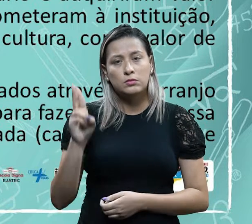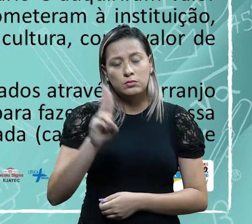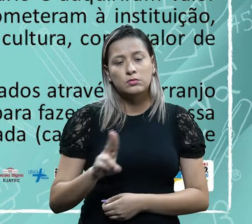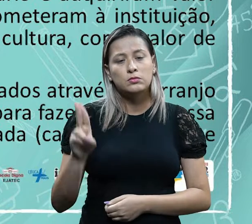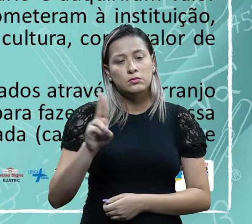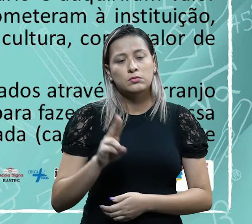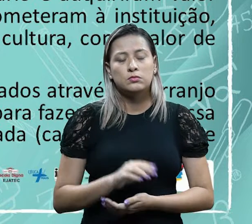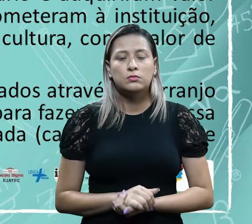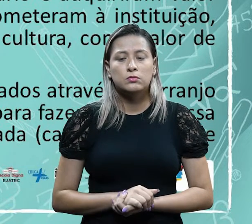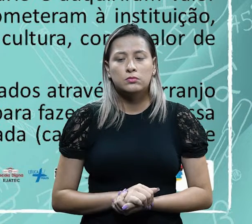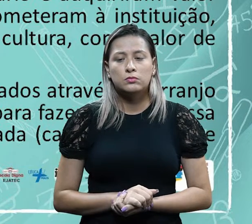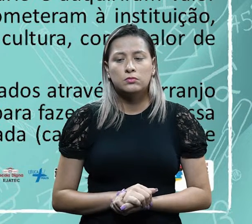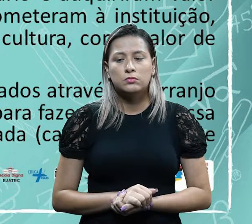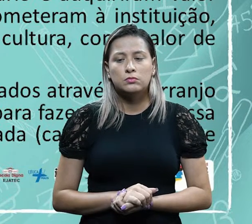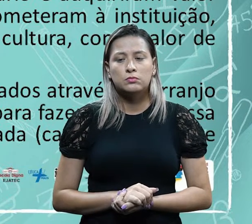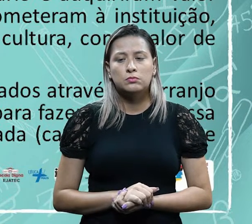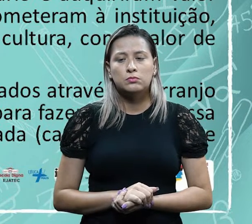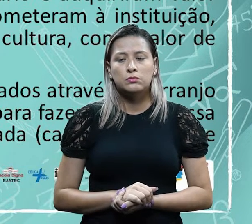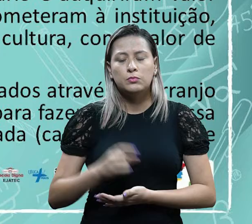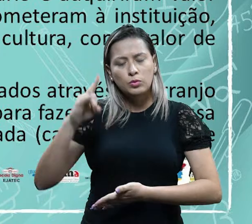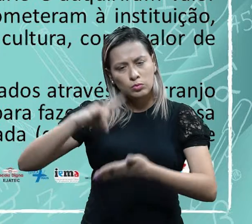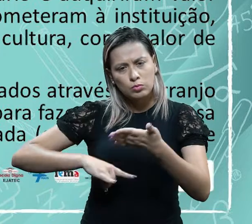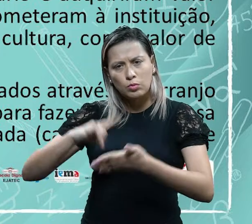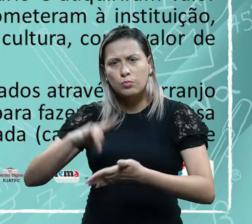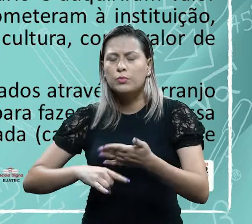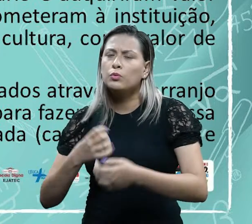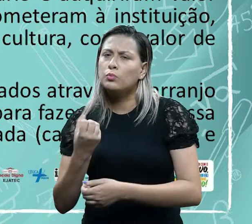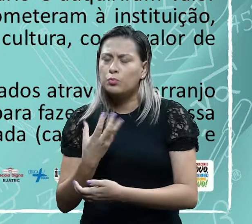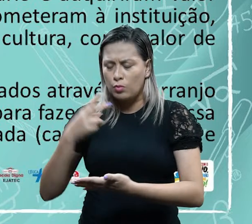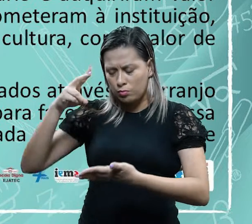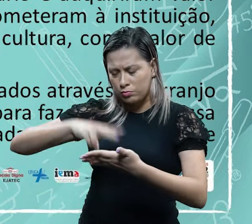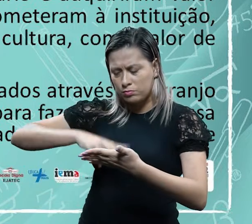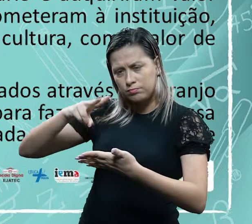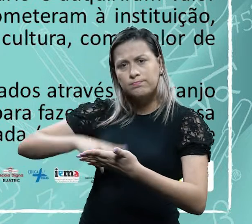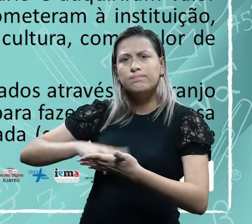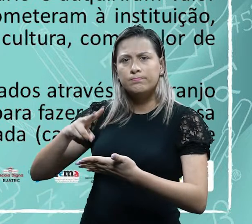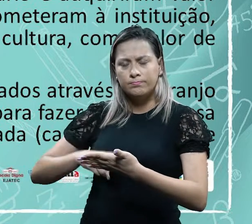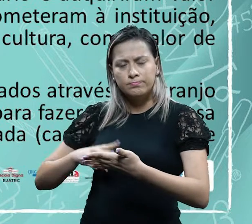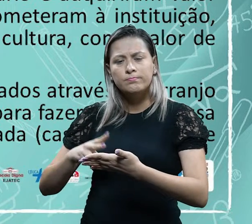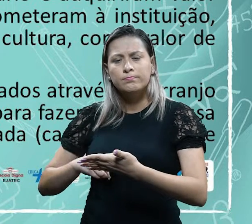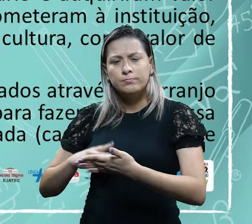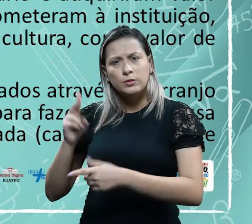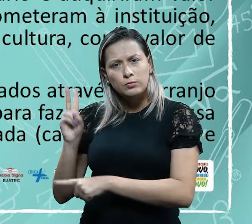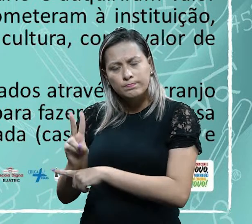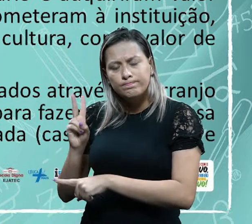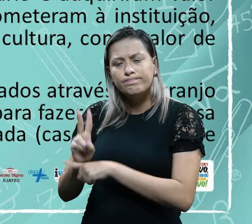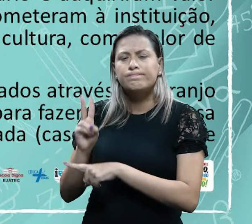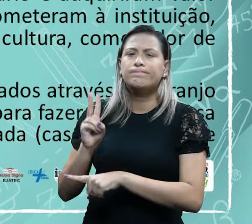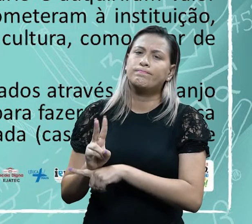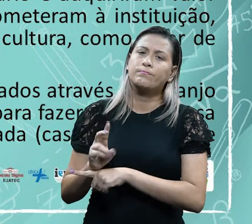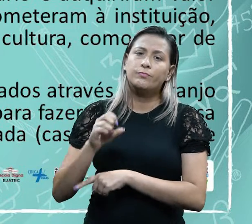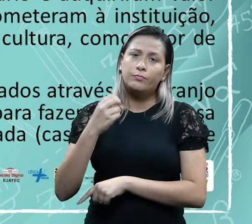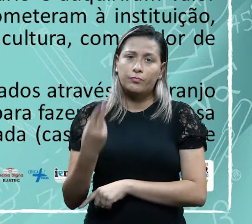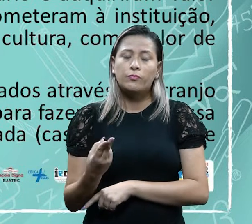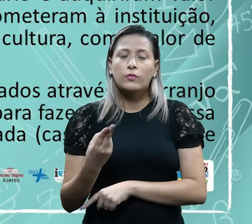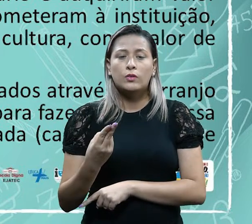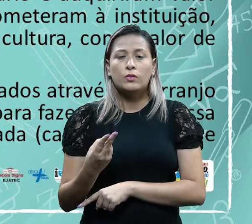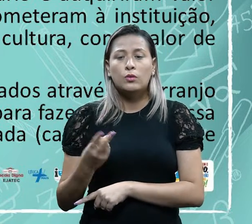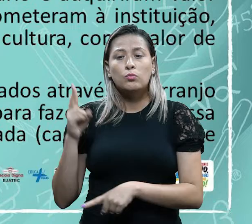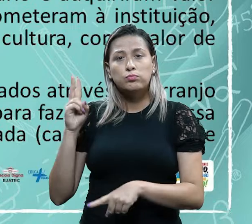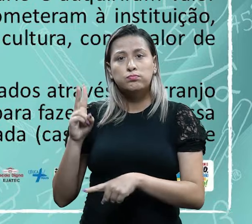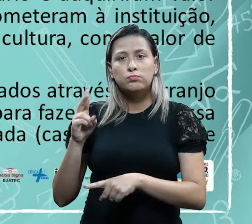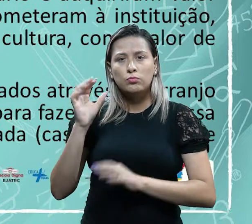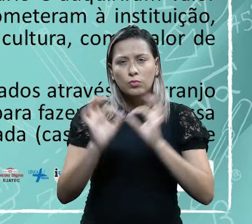tanto para manterem aqueles arquivos legíveis, né? Eles vão ser conservados, preservados ou